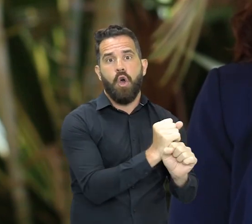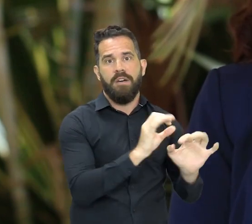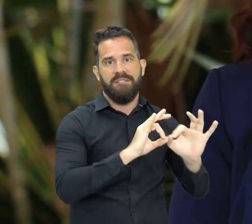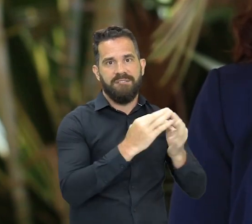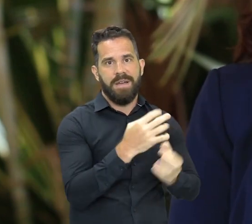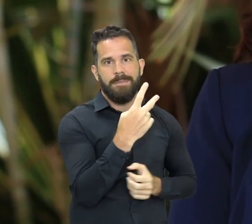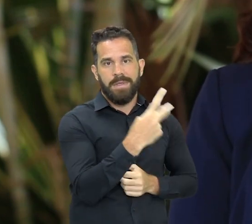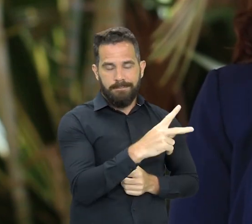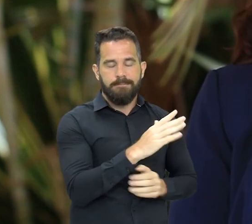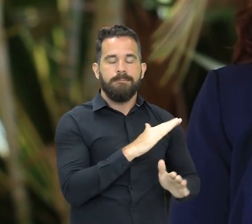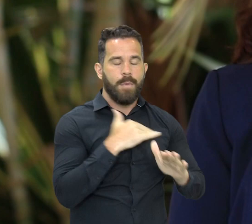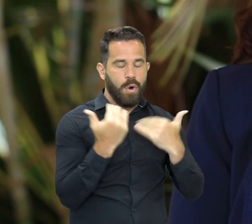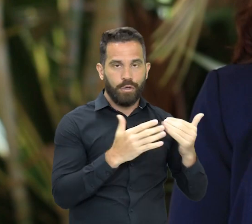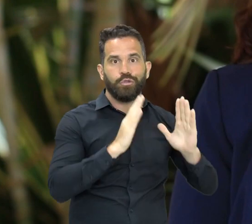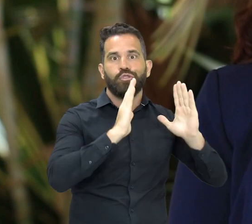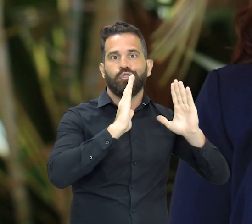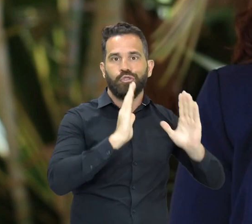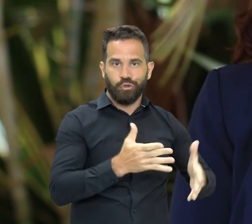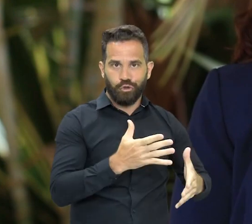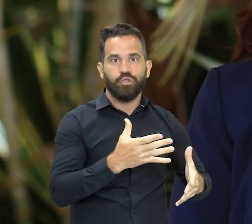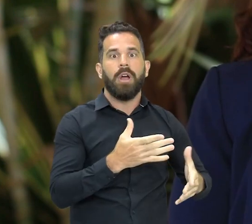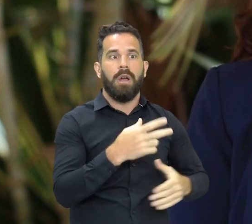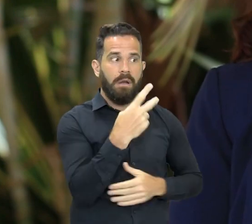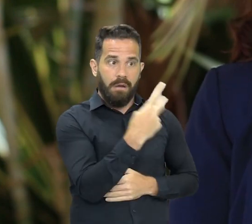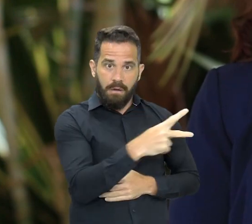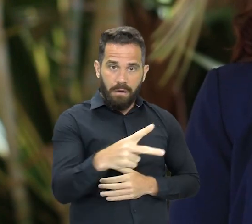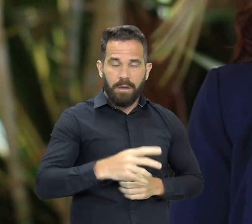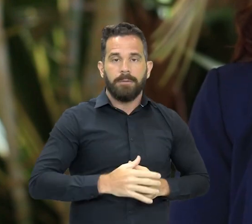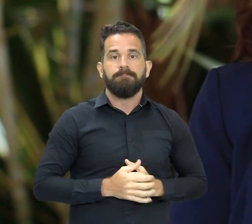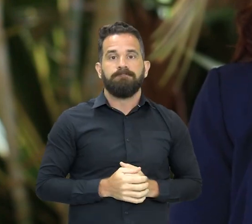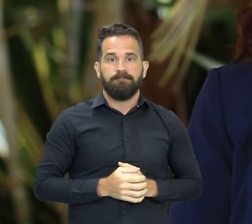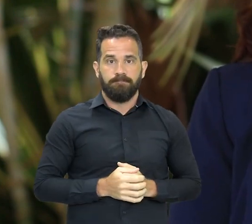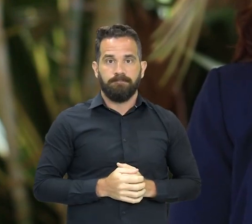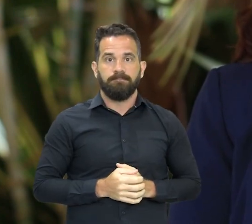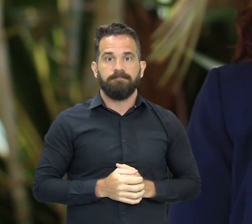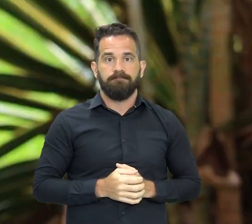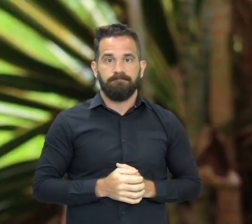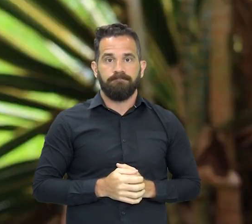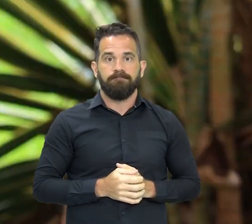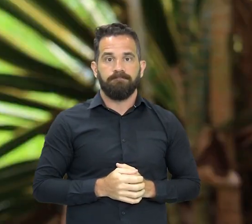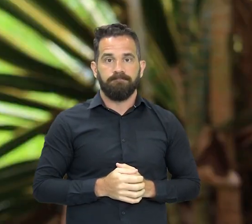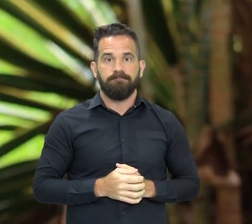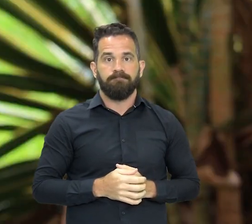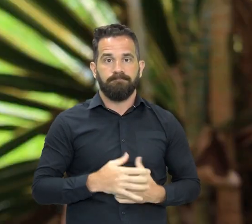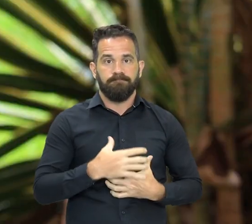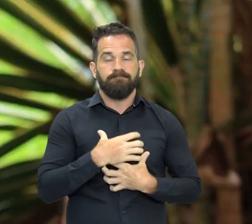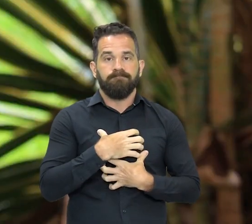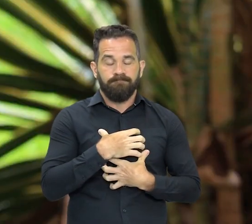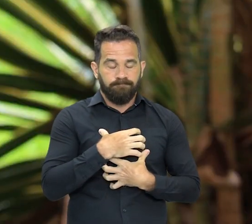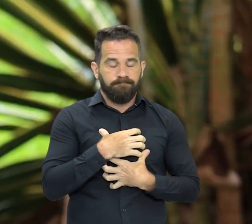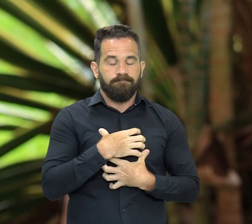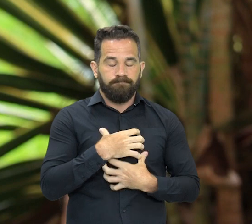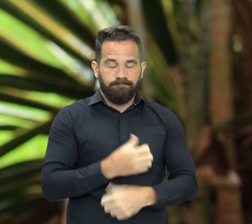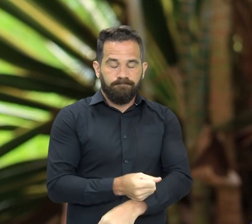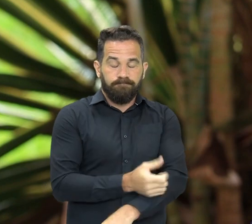familiares, cerca de 9 familiares mais ou menos, que faleceram na sua família. Diante